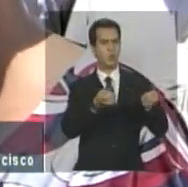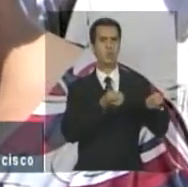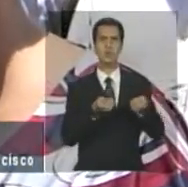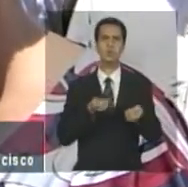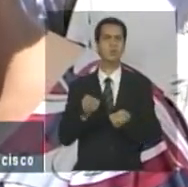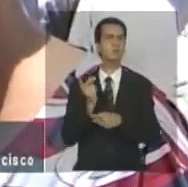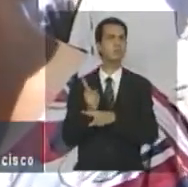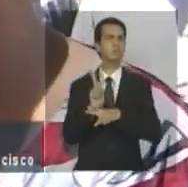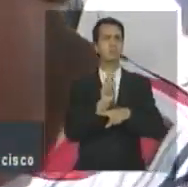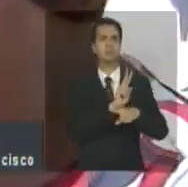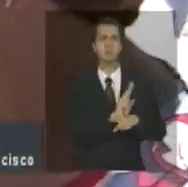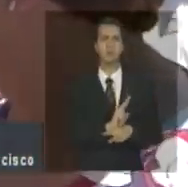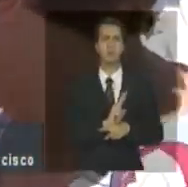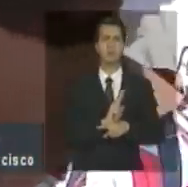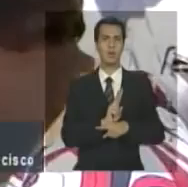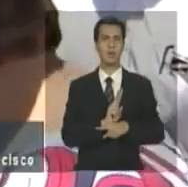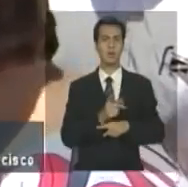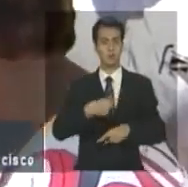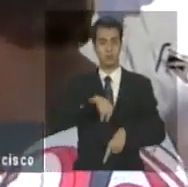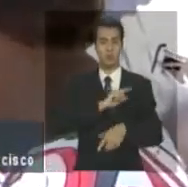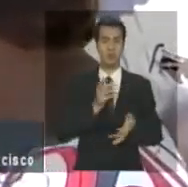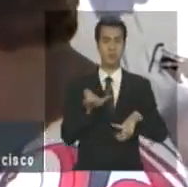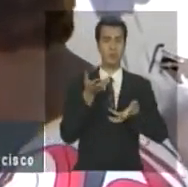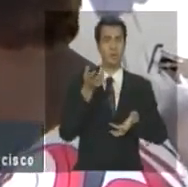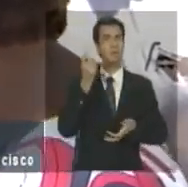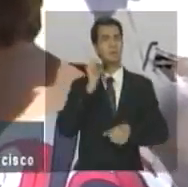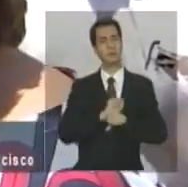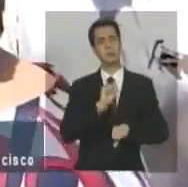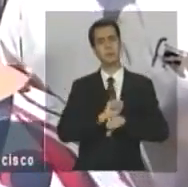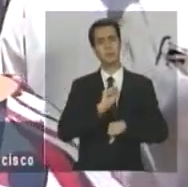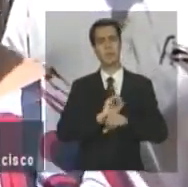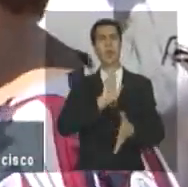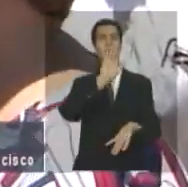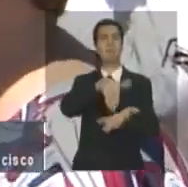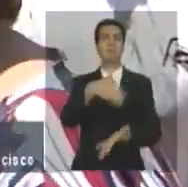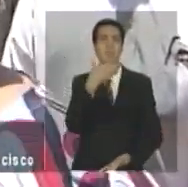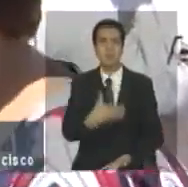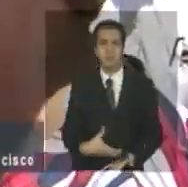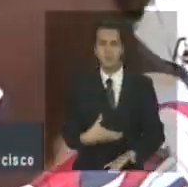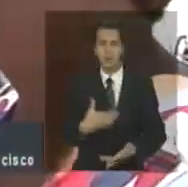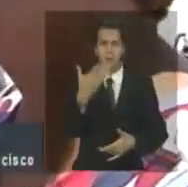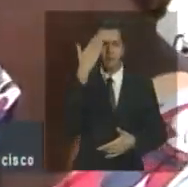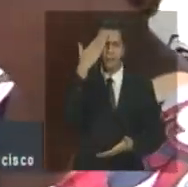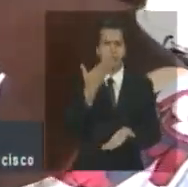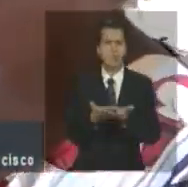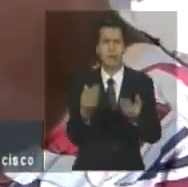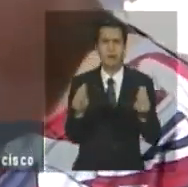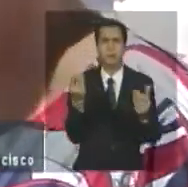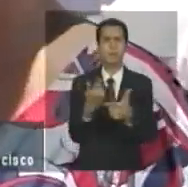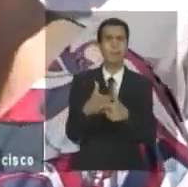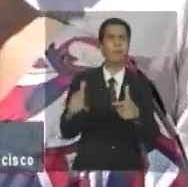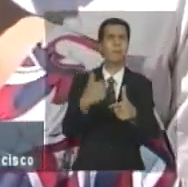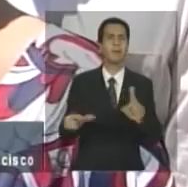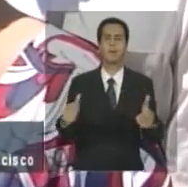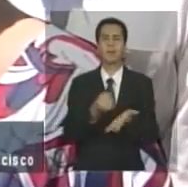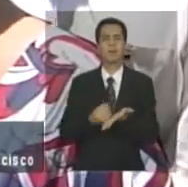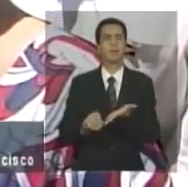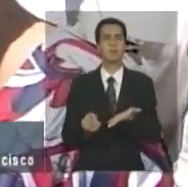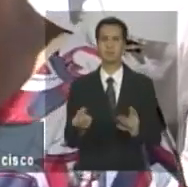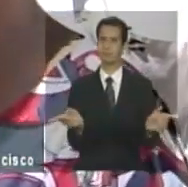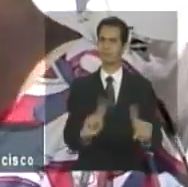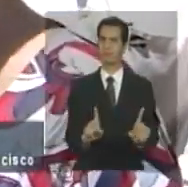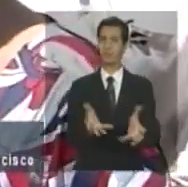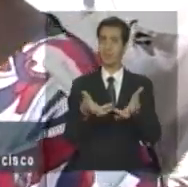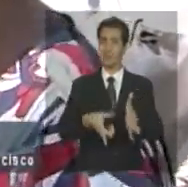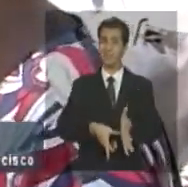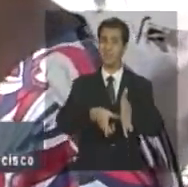no final do ano. Nós queremos, no processo onde está havendo algum problema, nós queremos saber antes. Porque isso